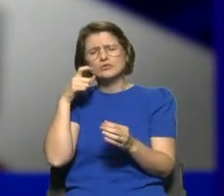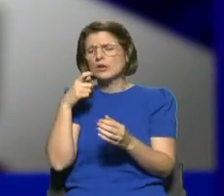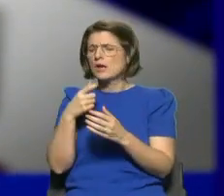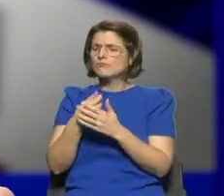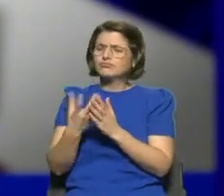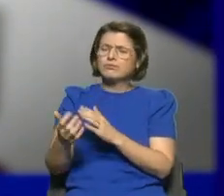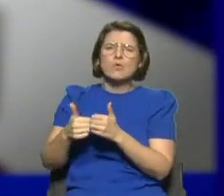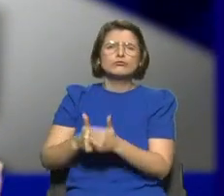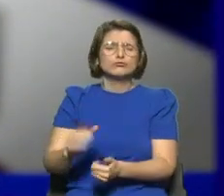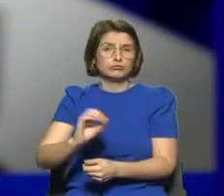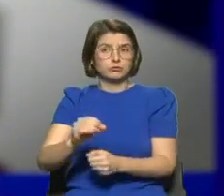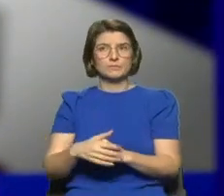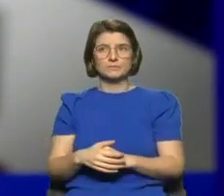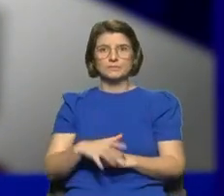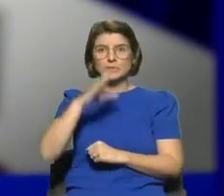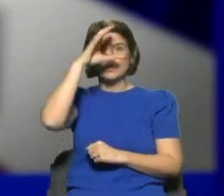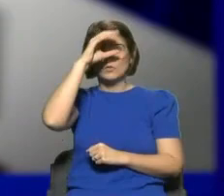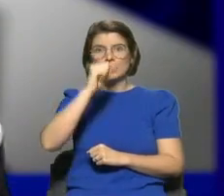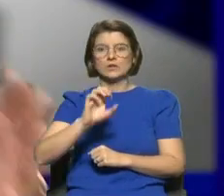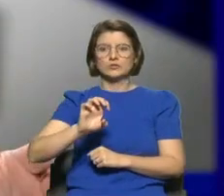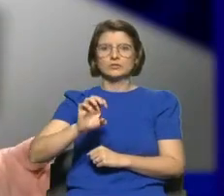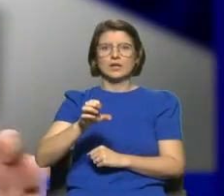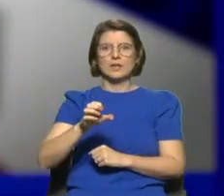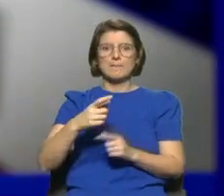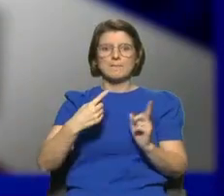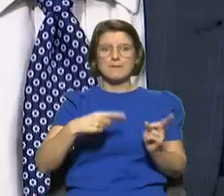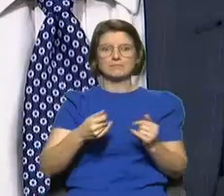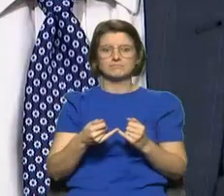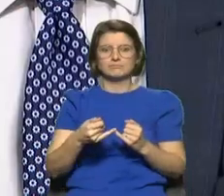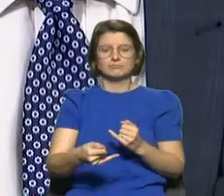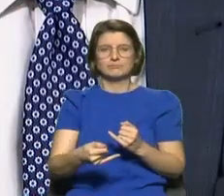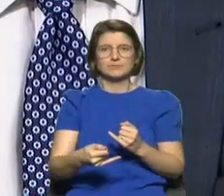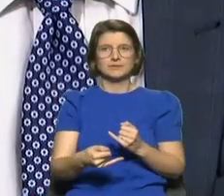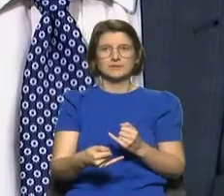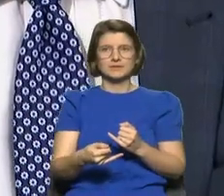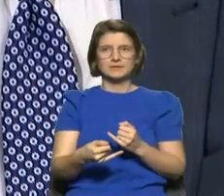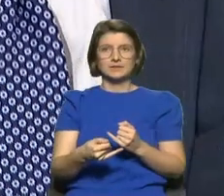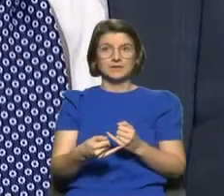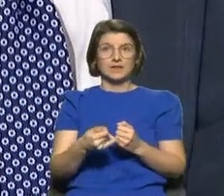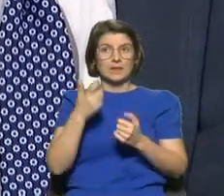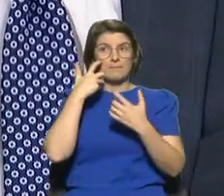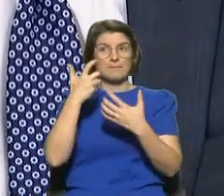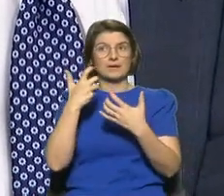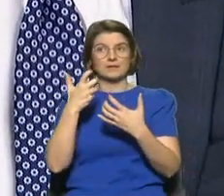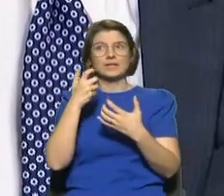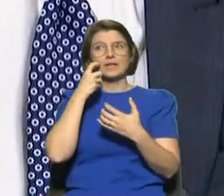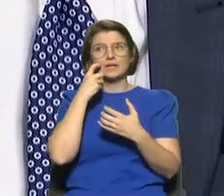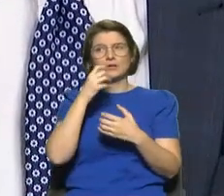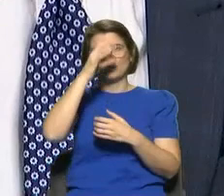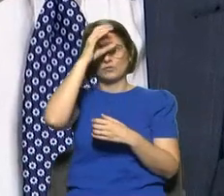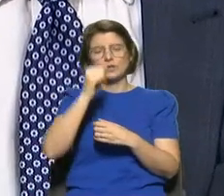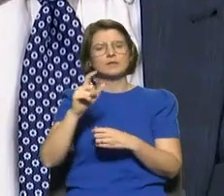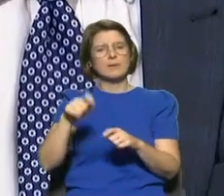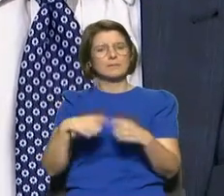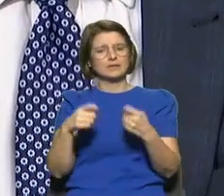connosco o governo Regional a partir de março notou-se claramente que da parte não só do governo mas também dos